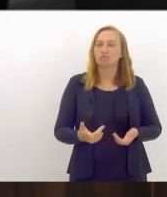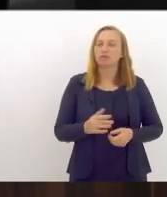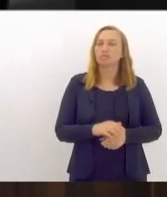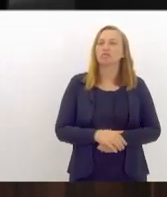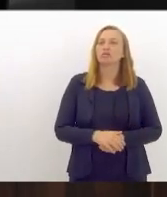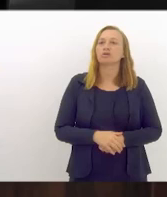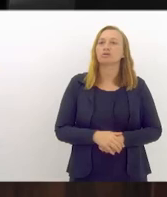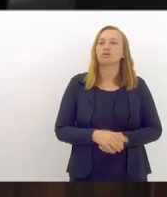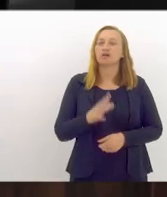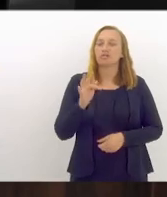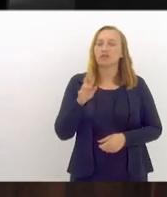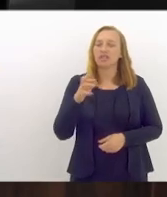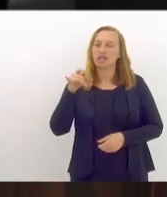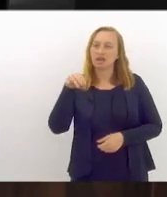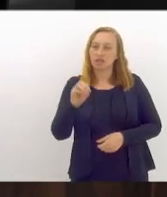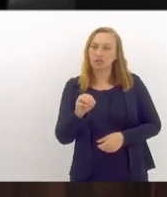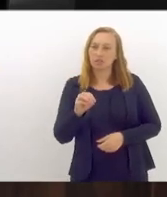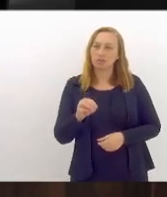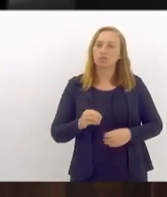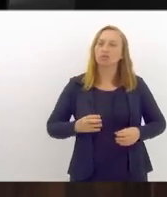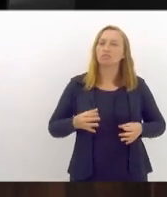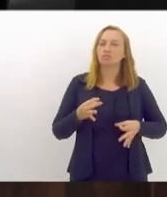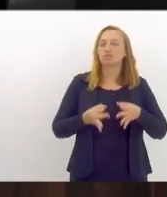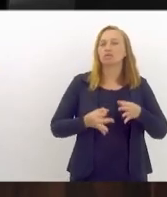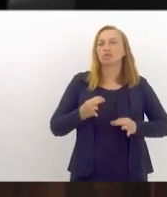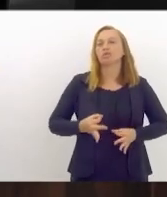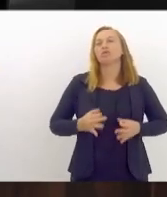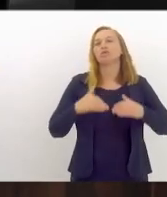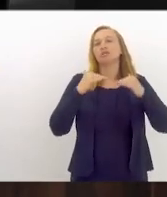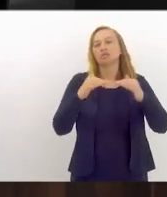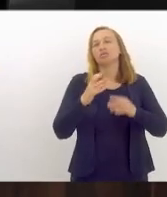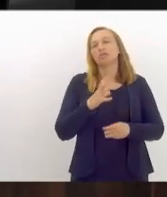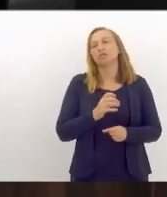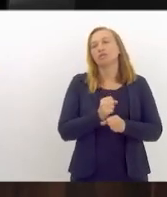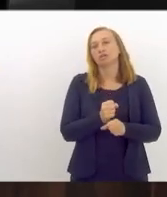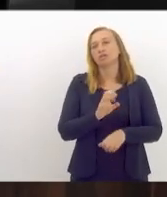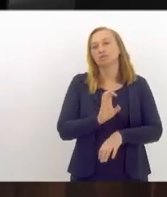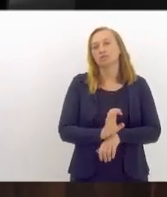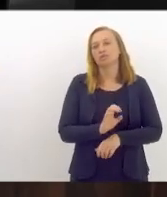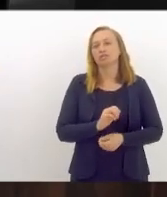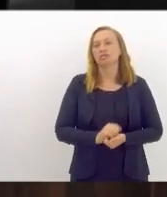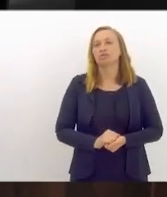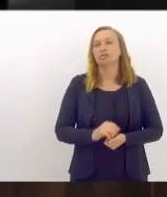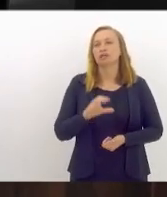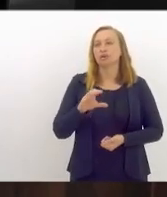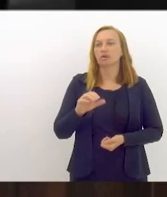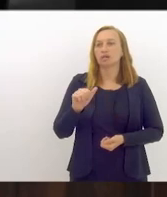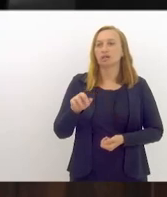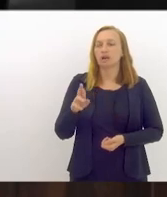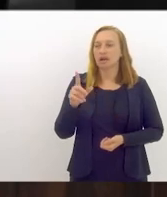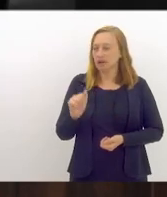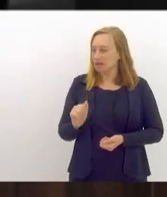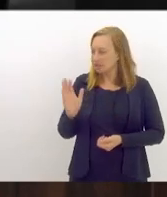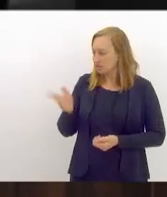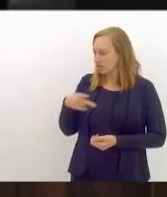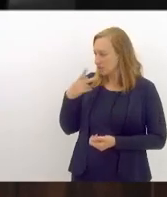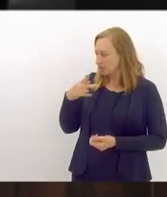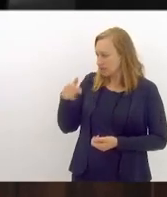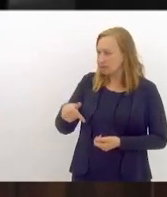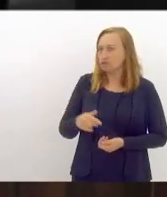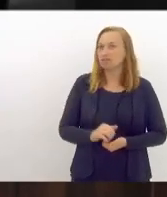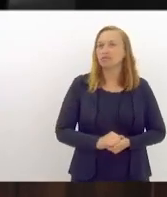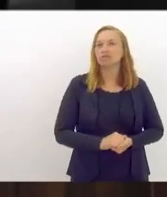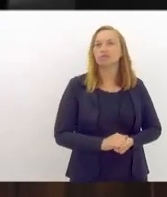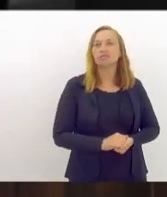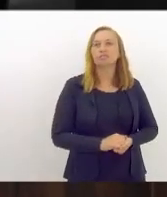lavourinha Félix do Tribunal de Contas do Estado Carla Cristina a nossa querida Carla que eu já citei aqui setor